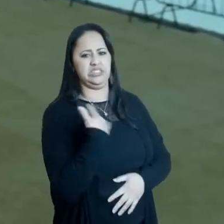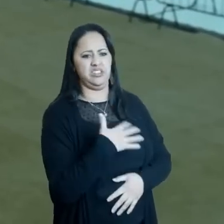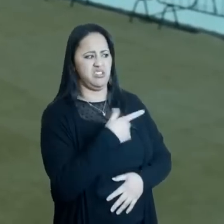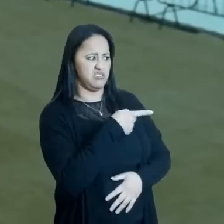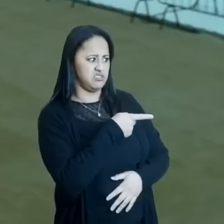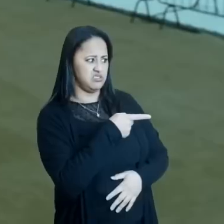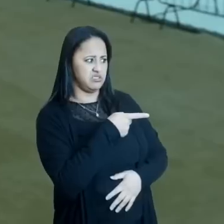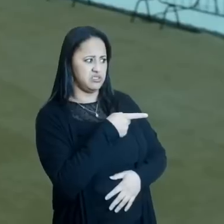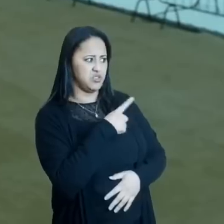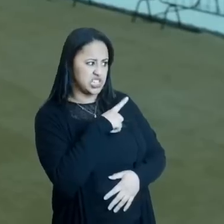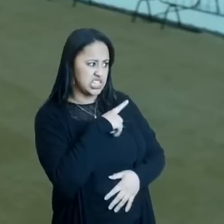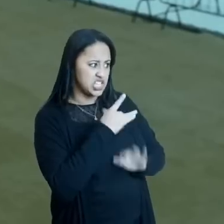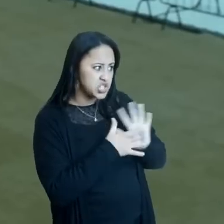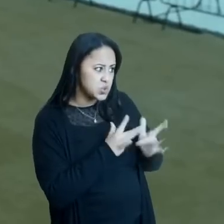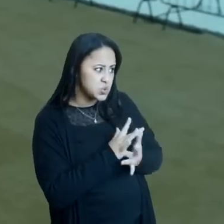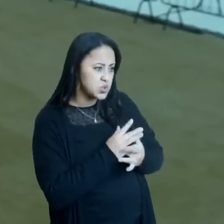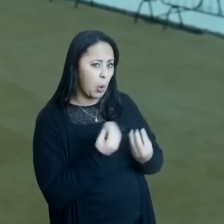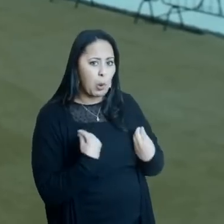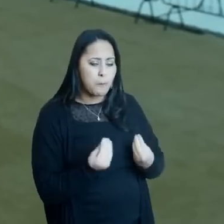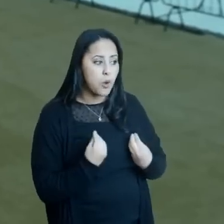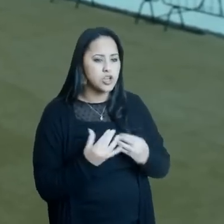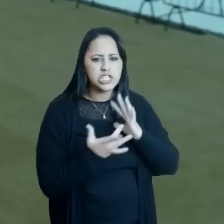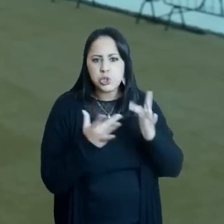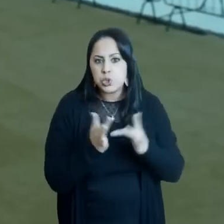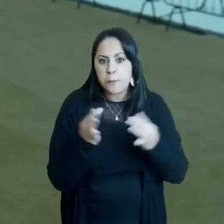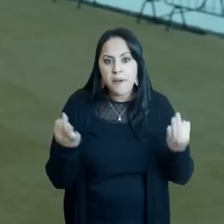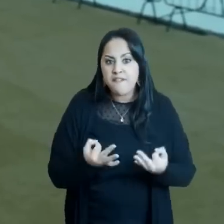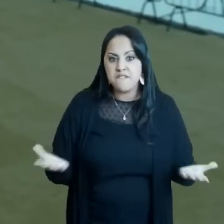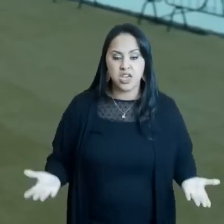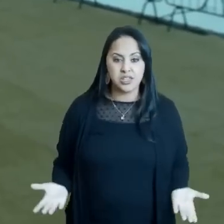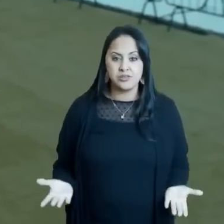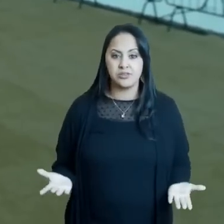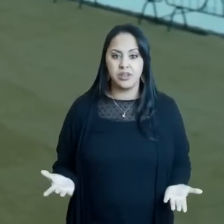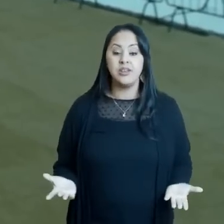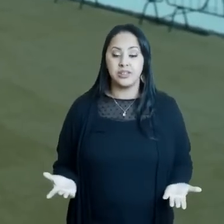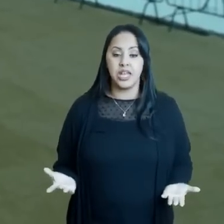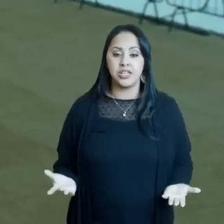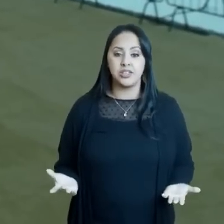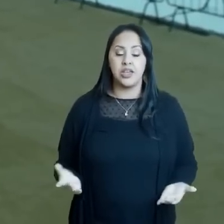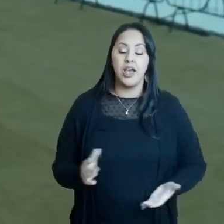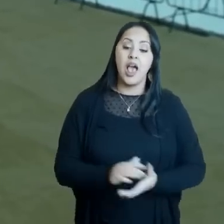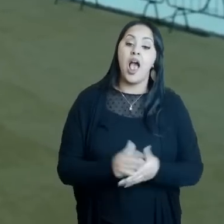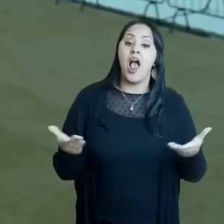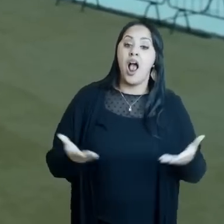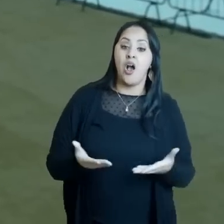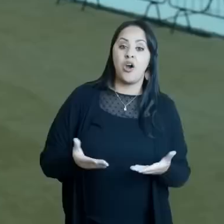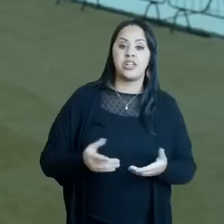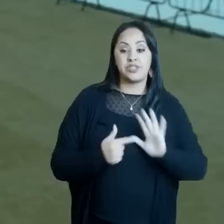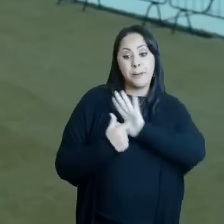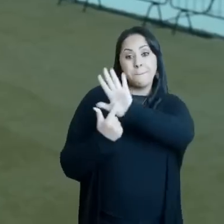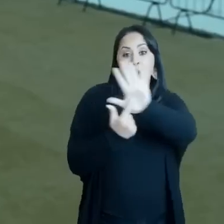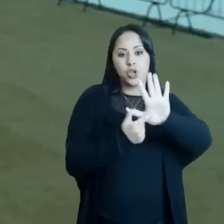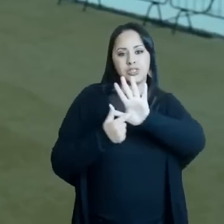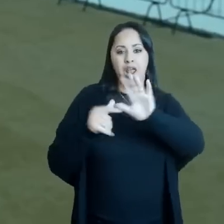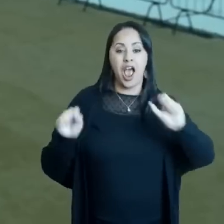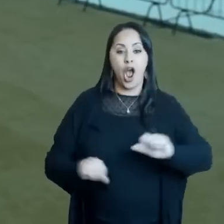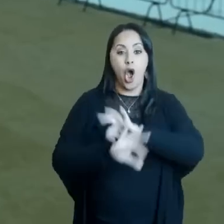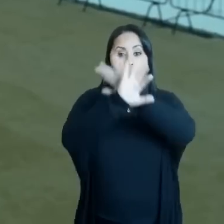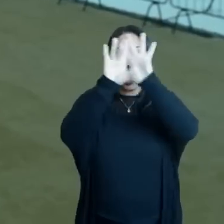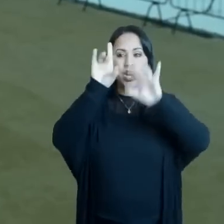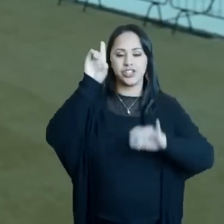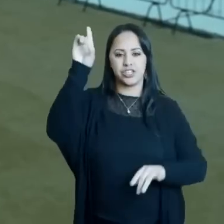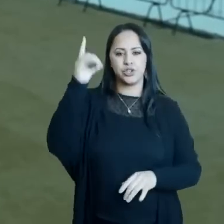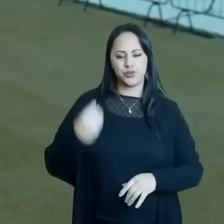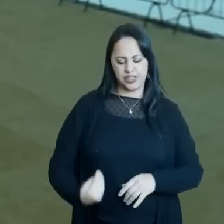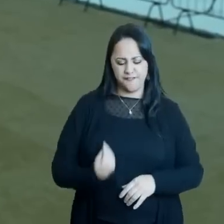todo lenhado. Eu não vou querer conhecer aquele país, não. O embaixador tá representando ele. Agora, se você representa a glória de Deus, se você